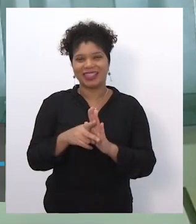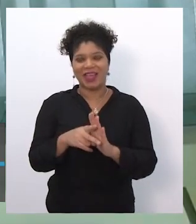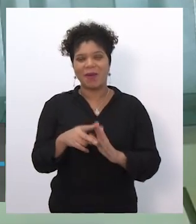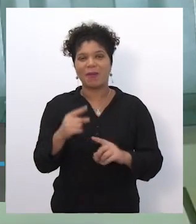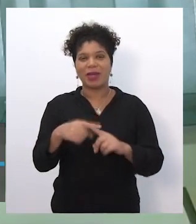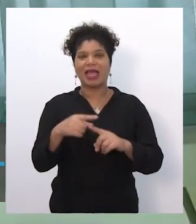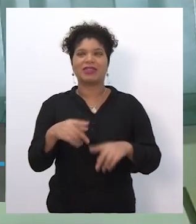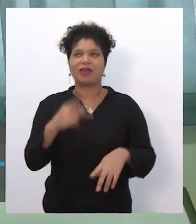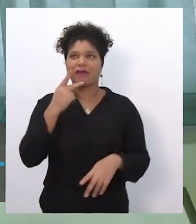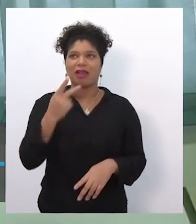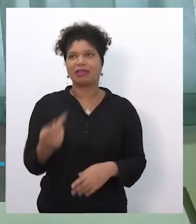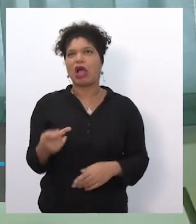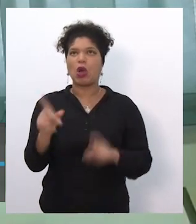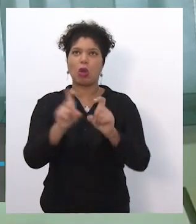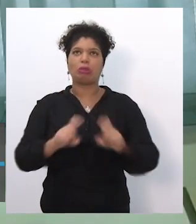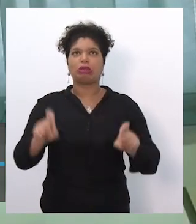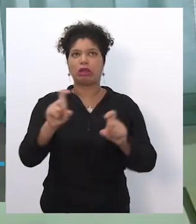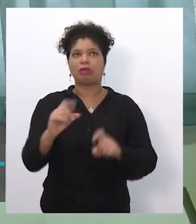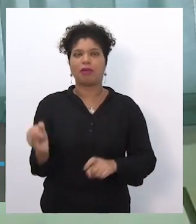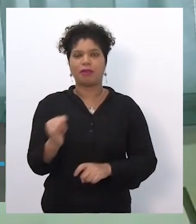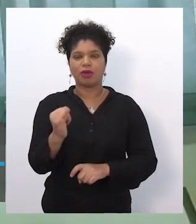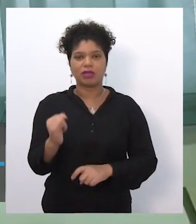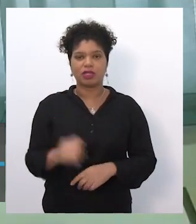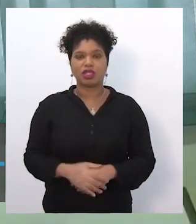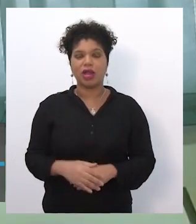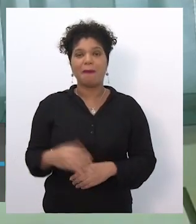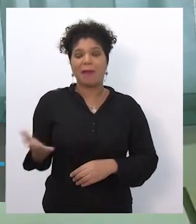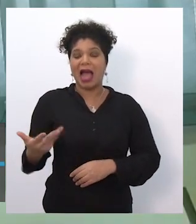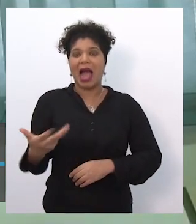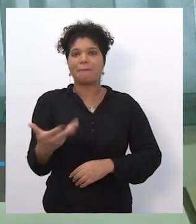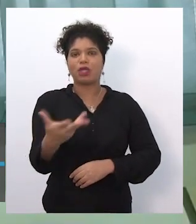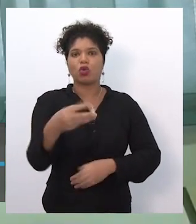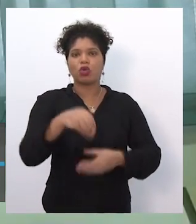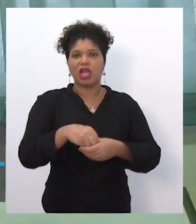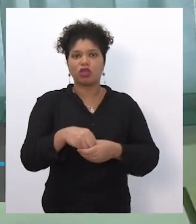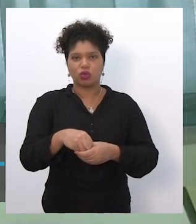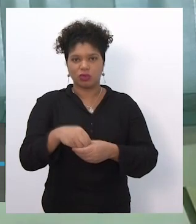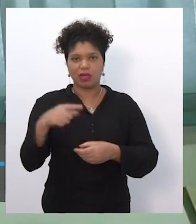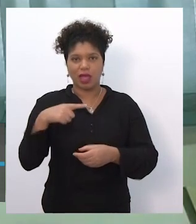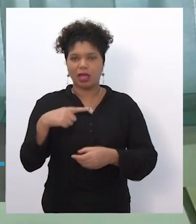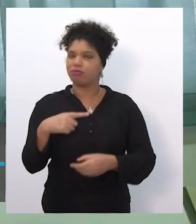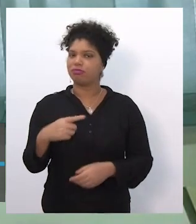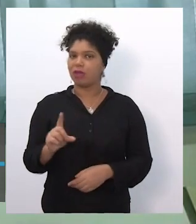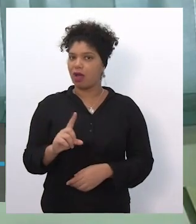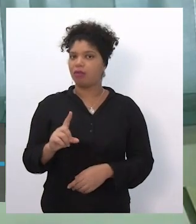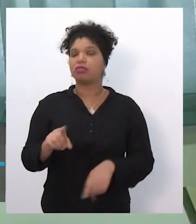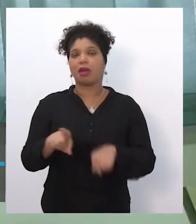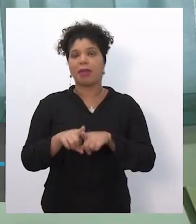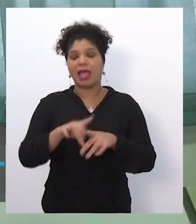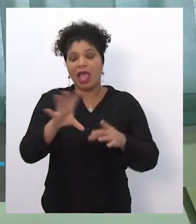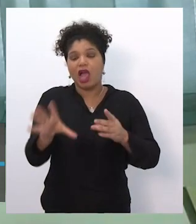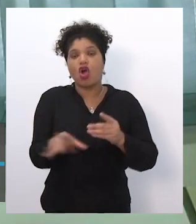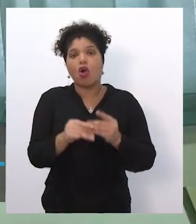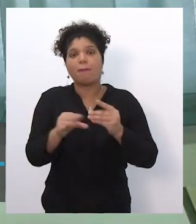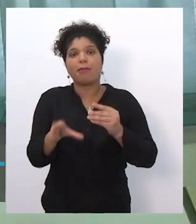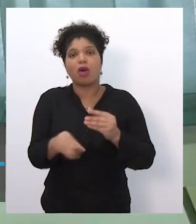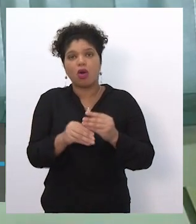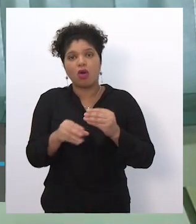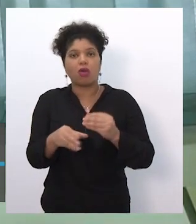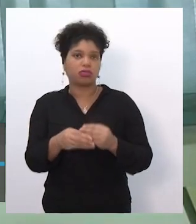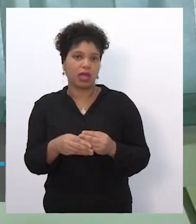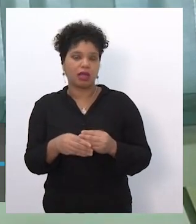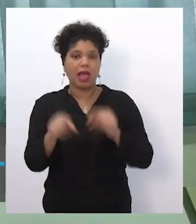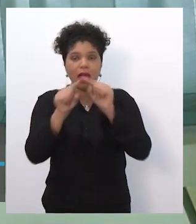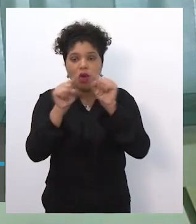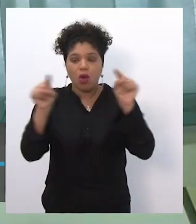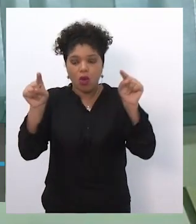é mais importante, né? Mas o processador ele é acoplado em algum item. E a placa-mãe, ela define